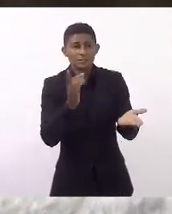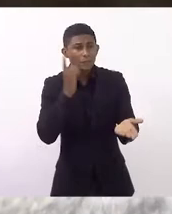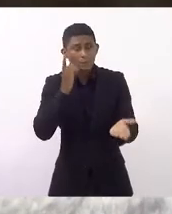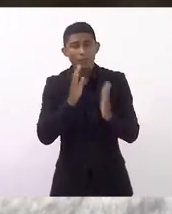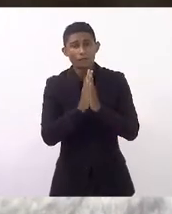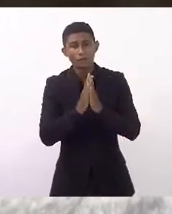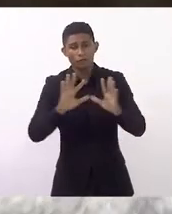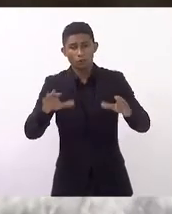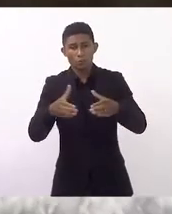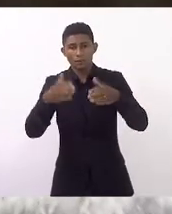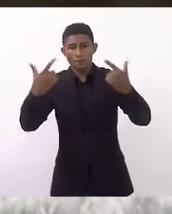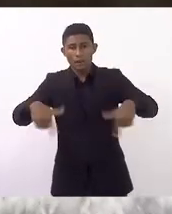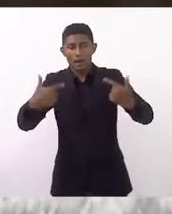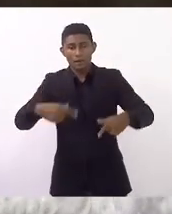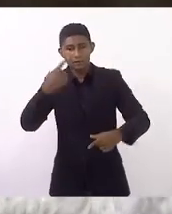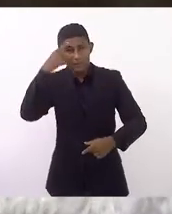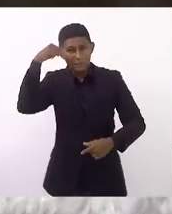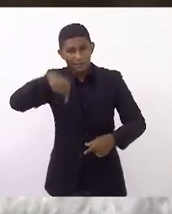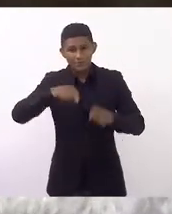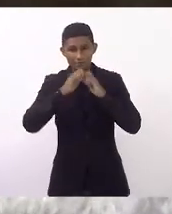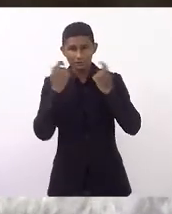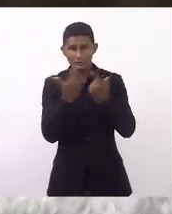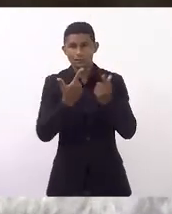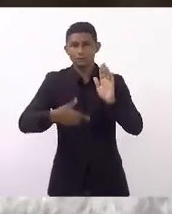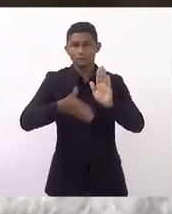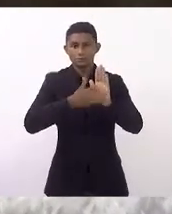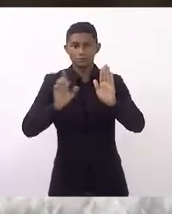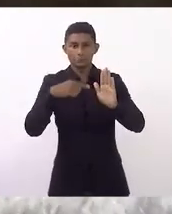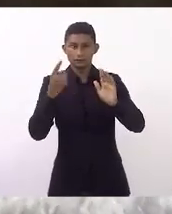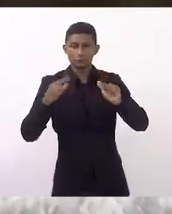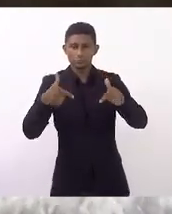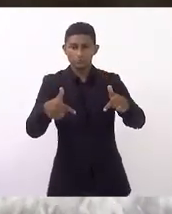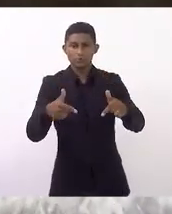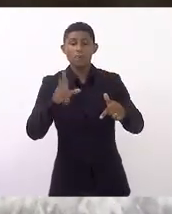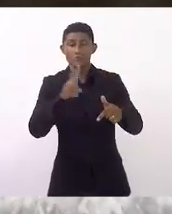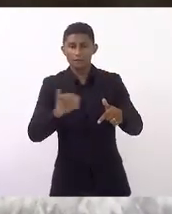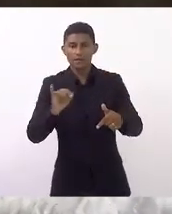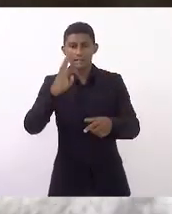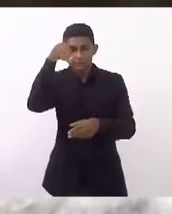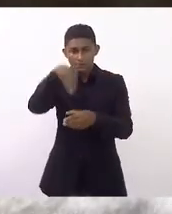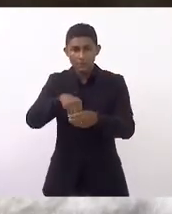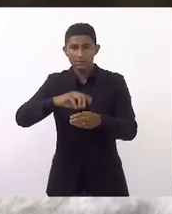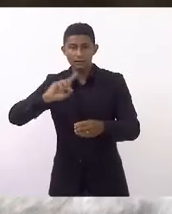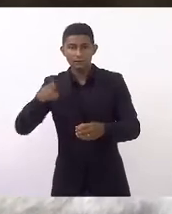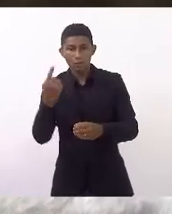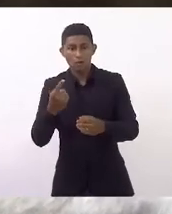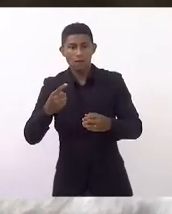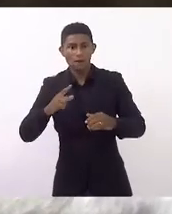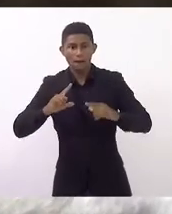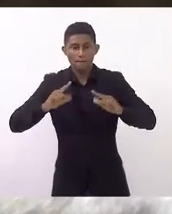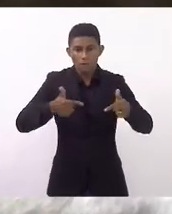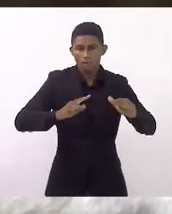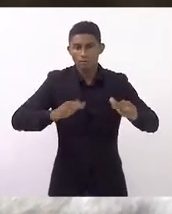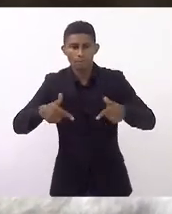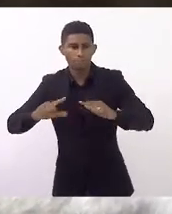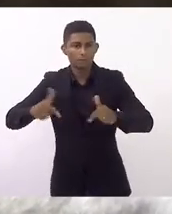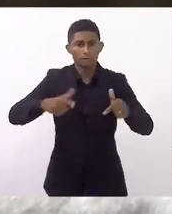trabalho proposto pela casa que nós demos cumprimento e que nós vamos dar os andamentos necessários.